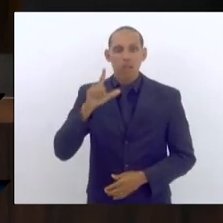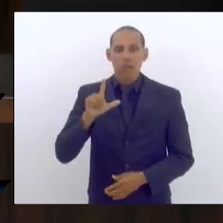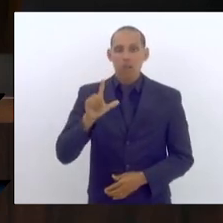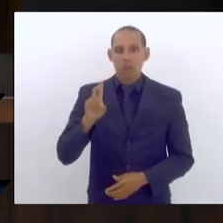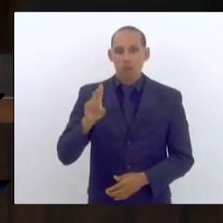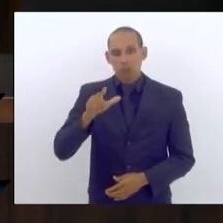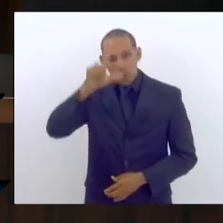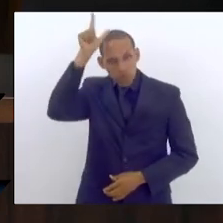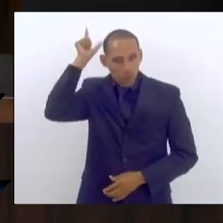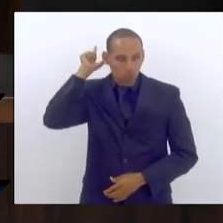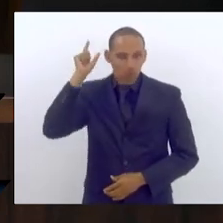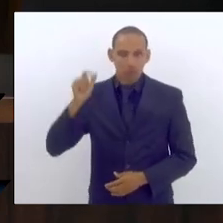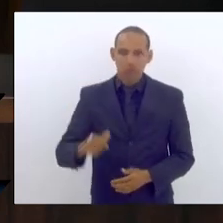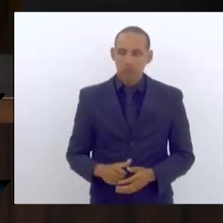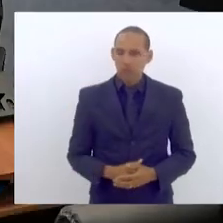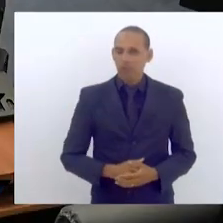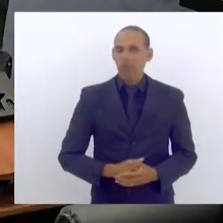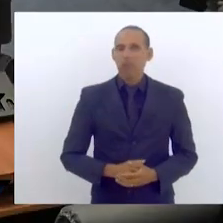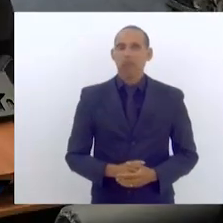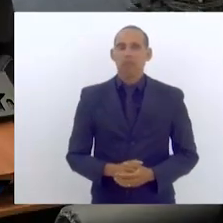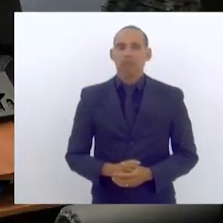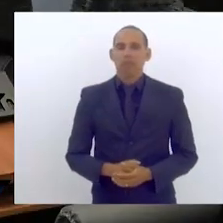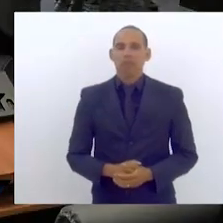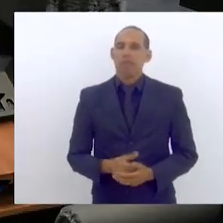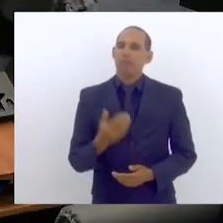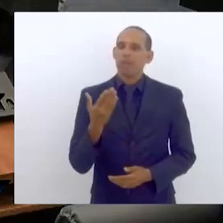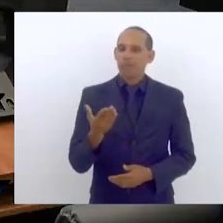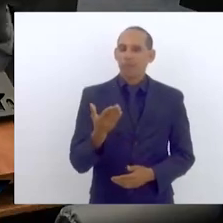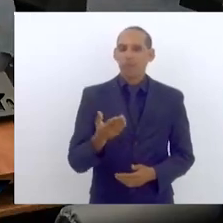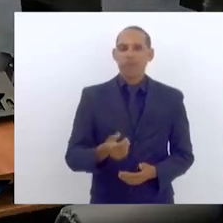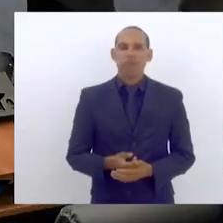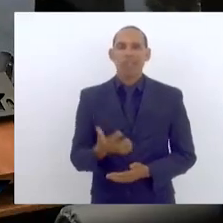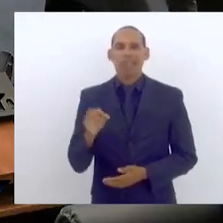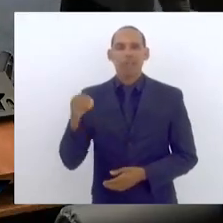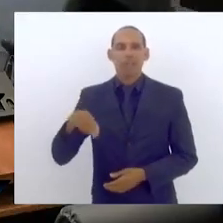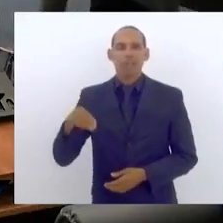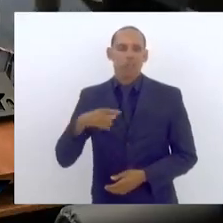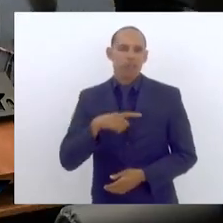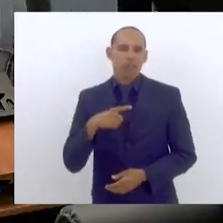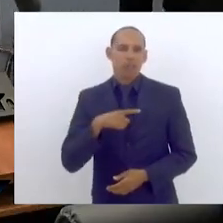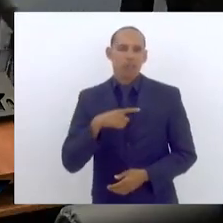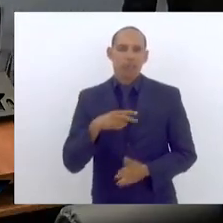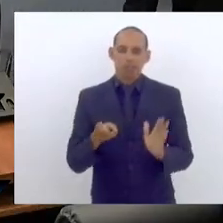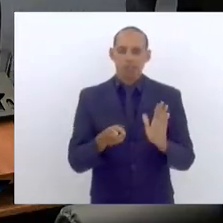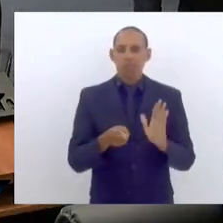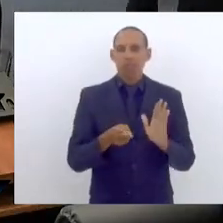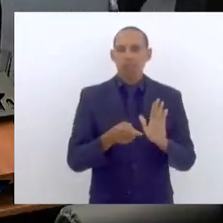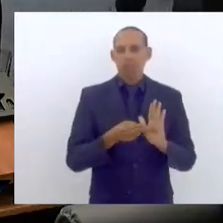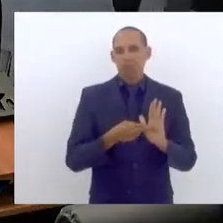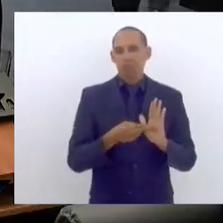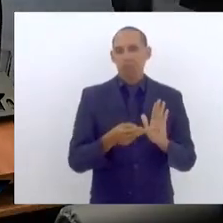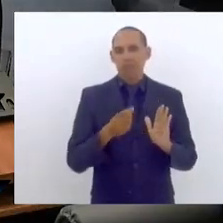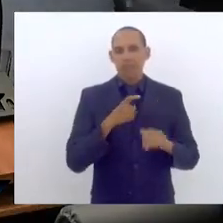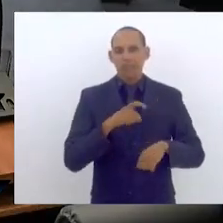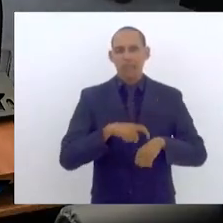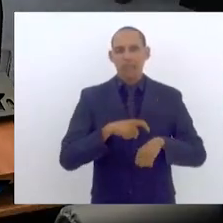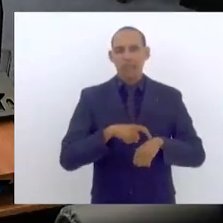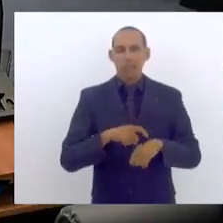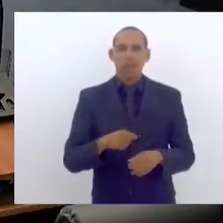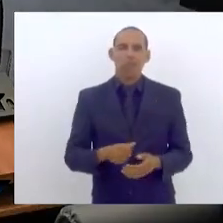Luiz Paulo. Vossa Excelência dispõe de 10 minutos no tempo regimental.